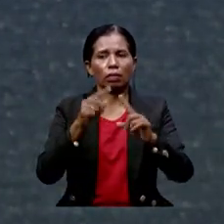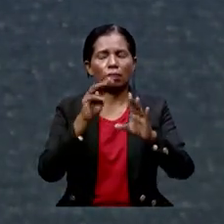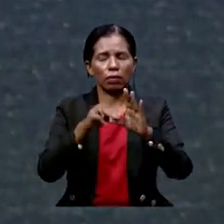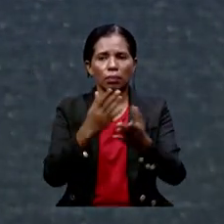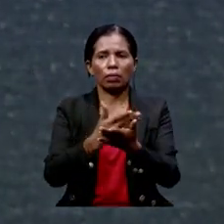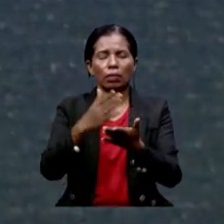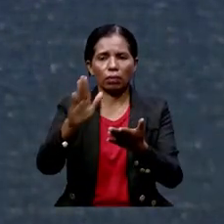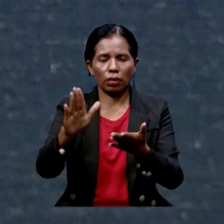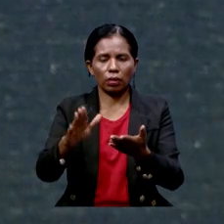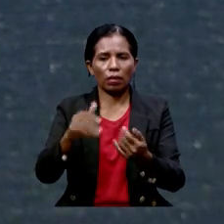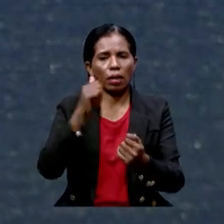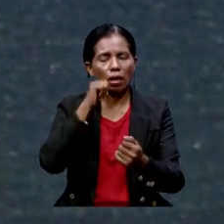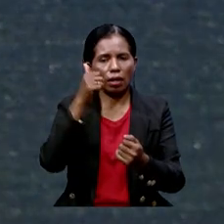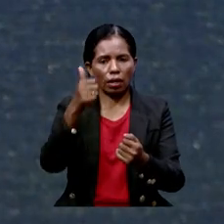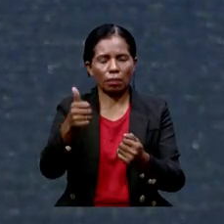meholatia aban laihona.